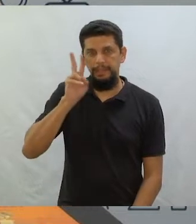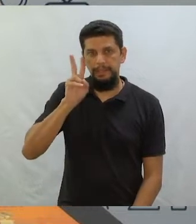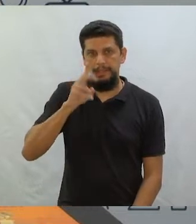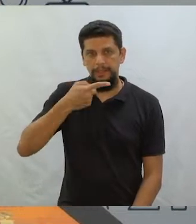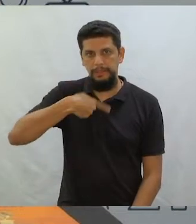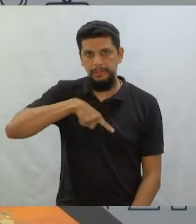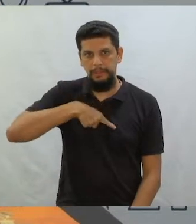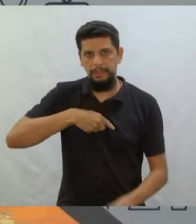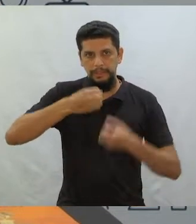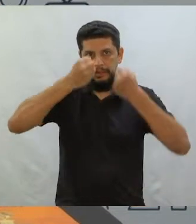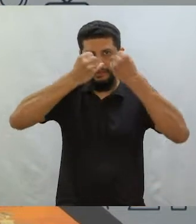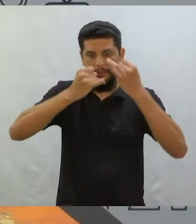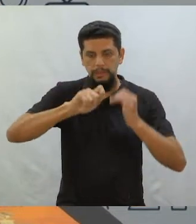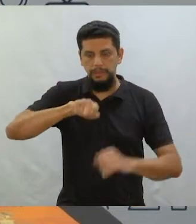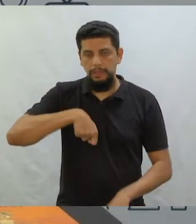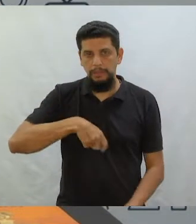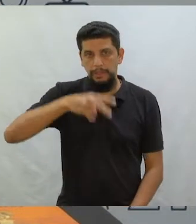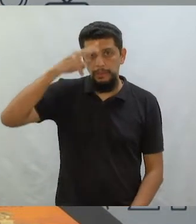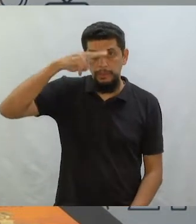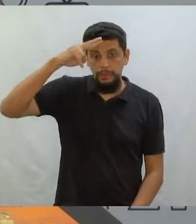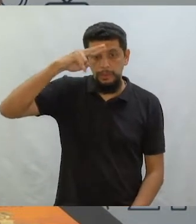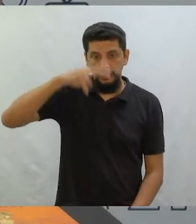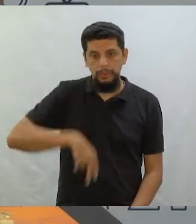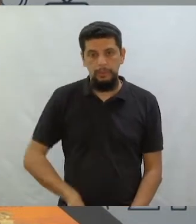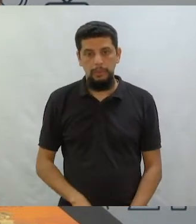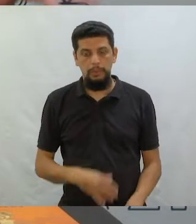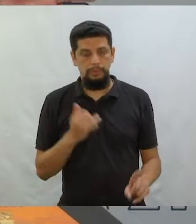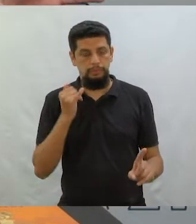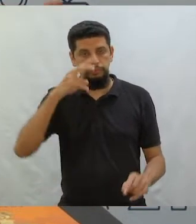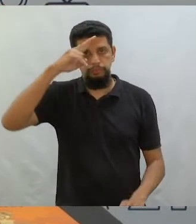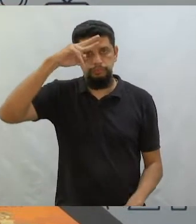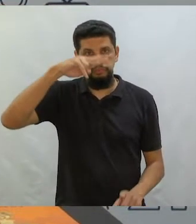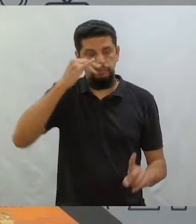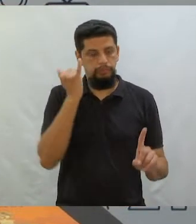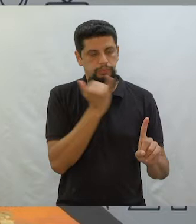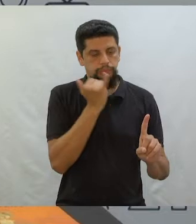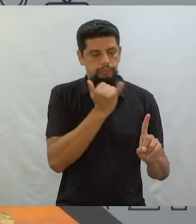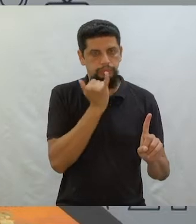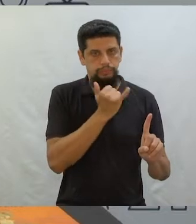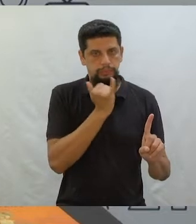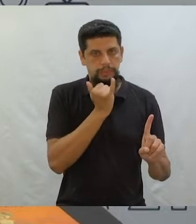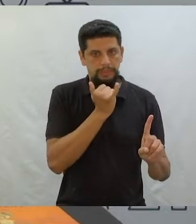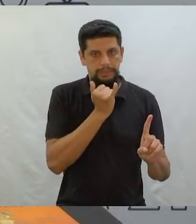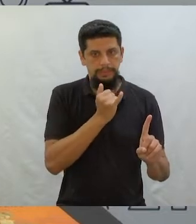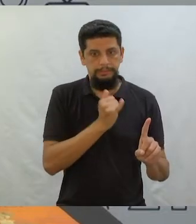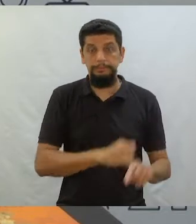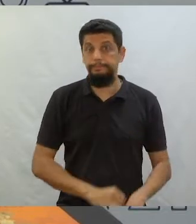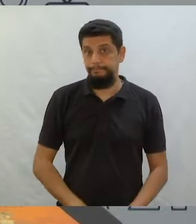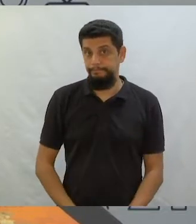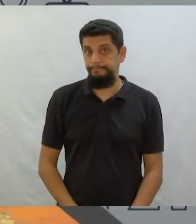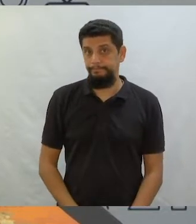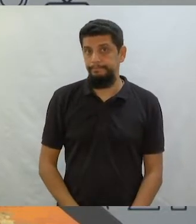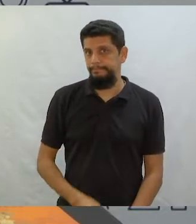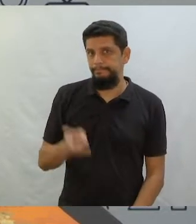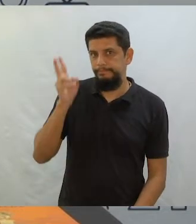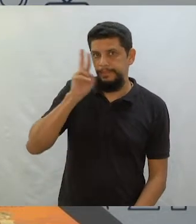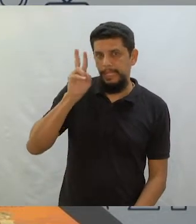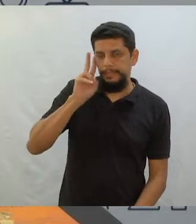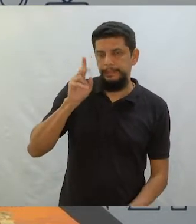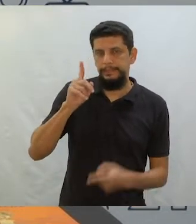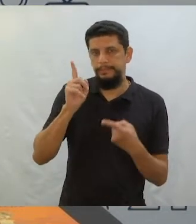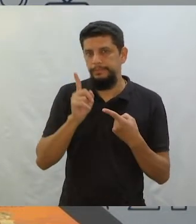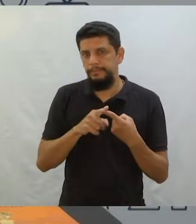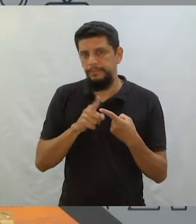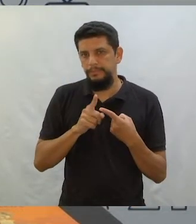sobre contar histórias e foi lá o contando histórias que nós chegamos aos contos lembram que